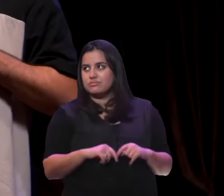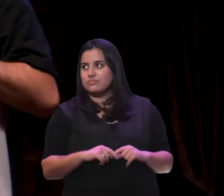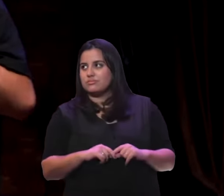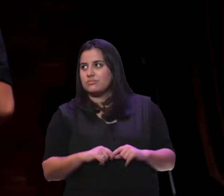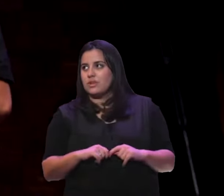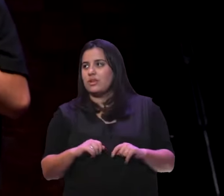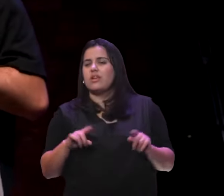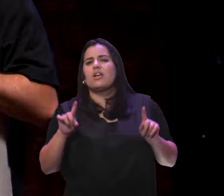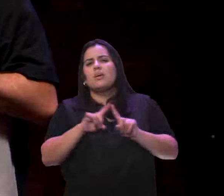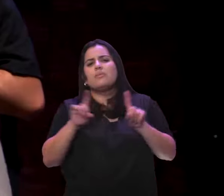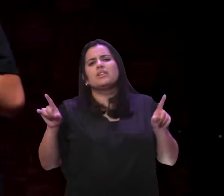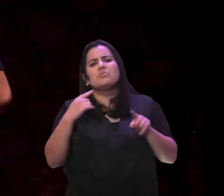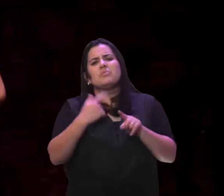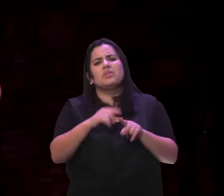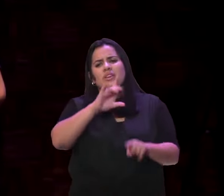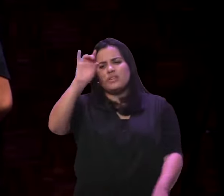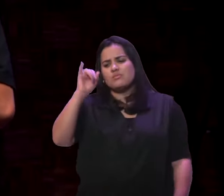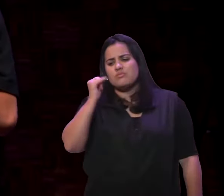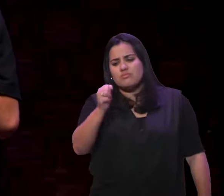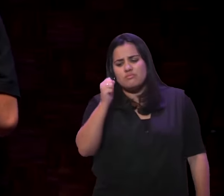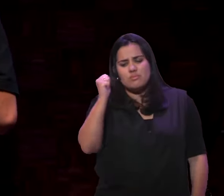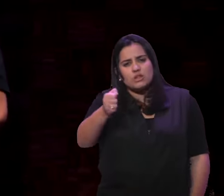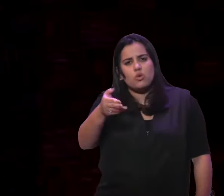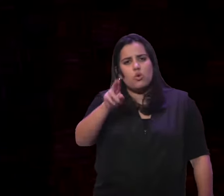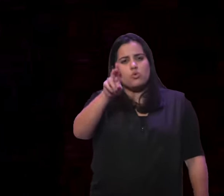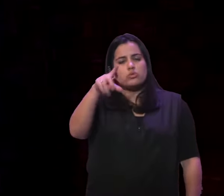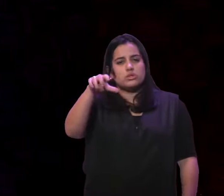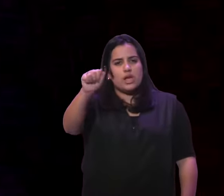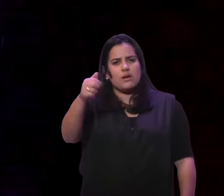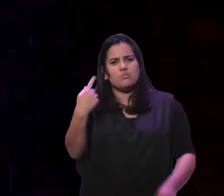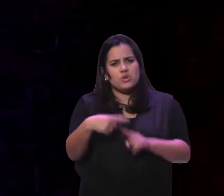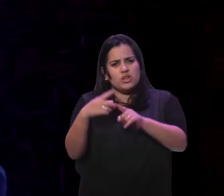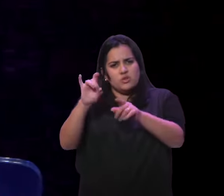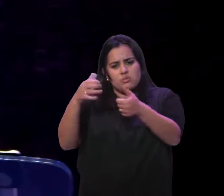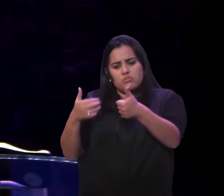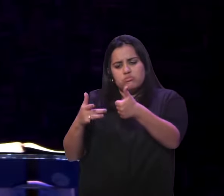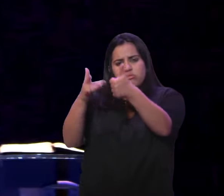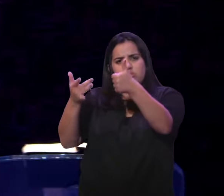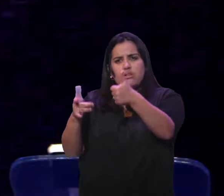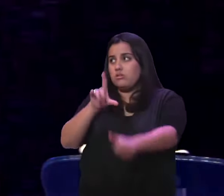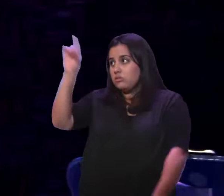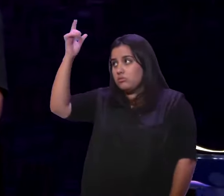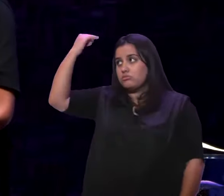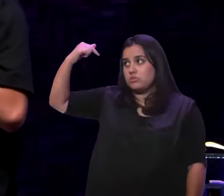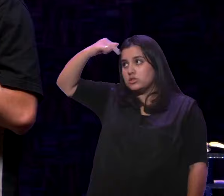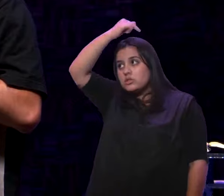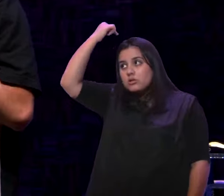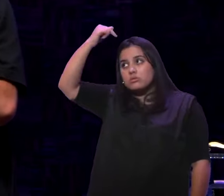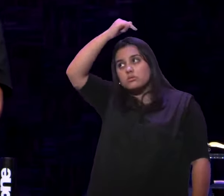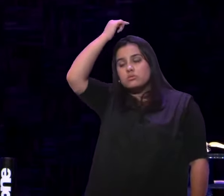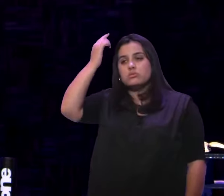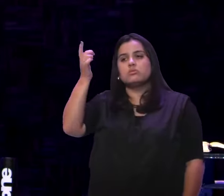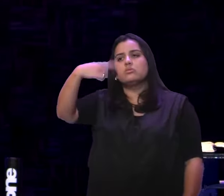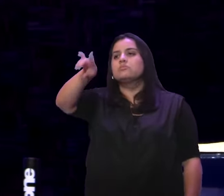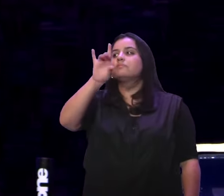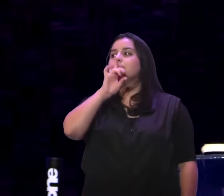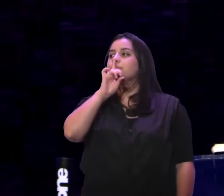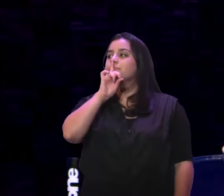mas por que Deus matou Uzá por encostar na arca? Deus é santo, faz silêncio